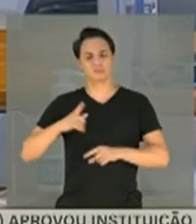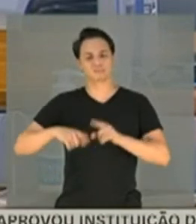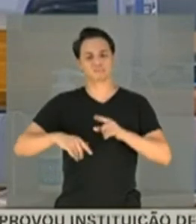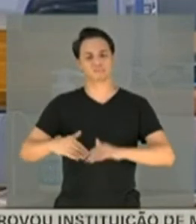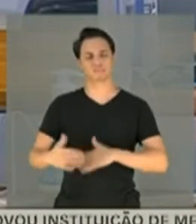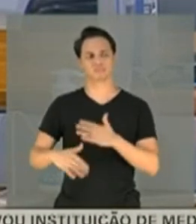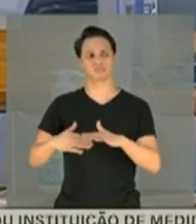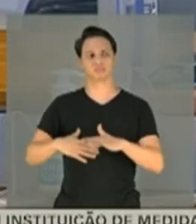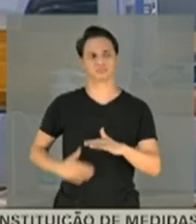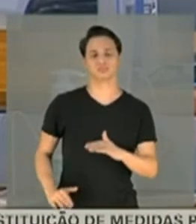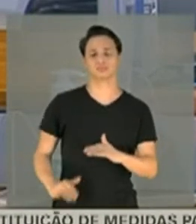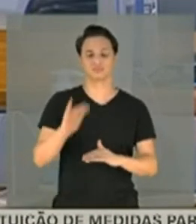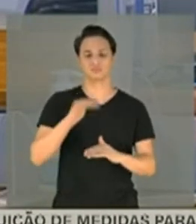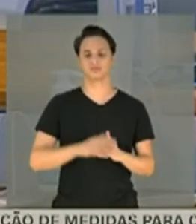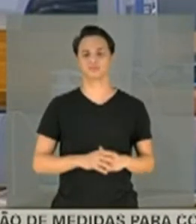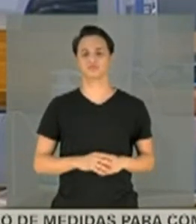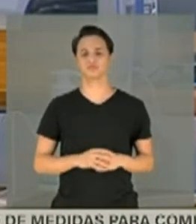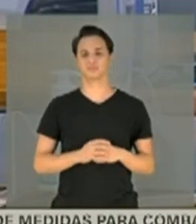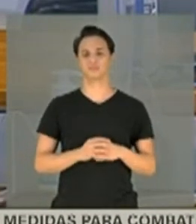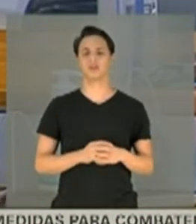prosperar?